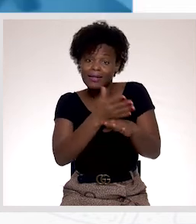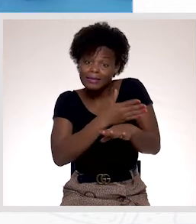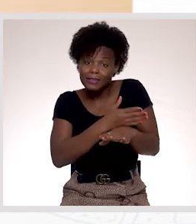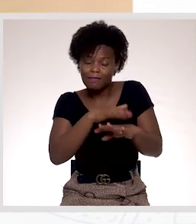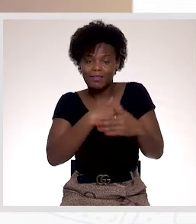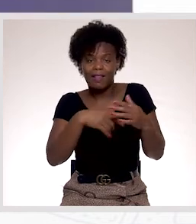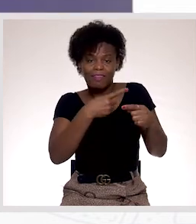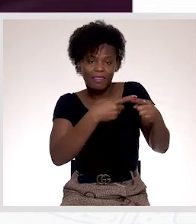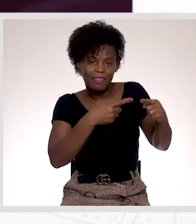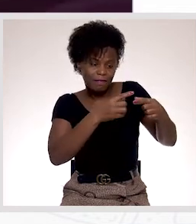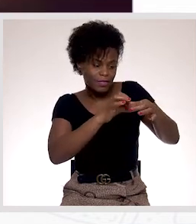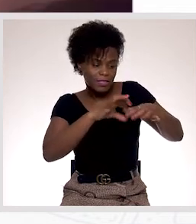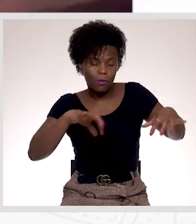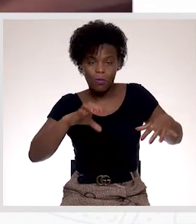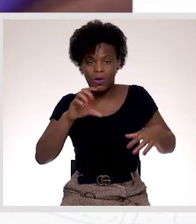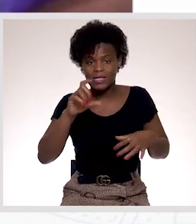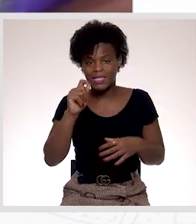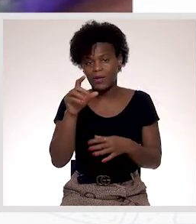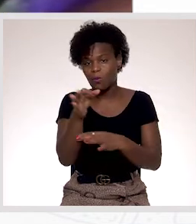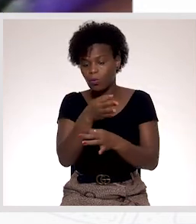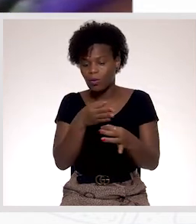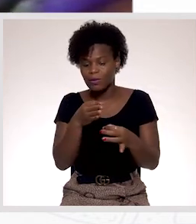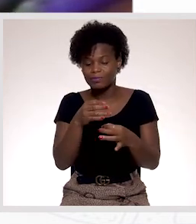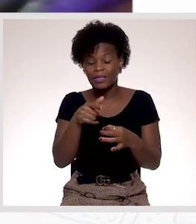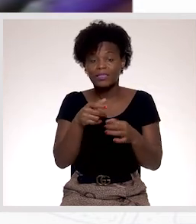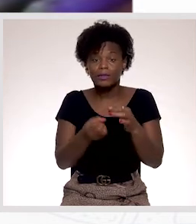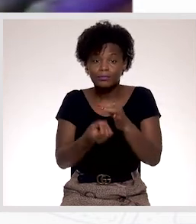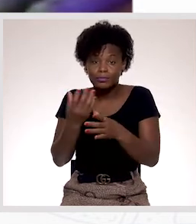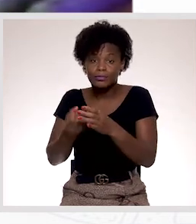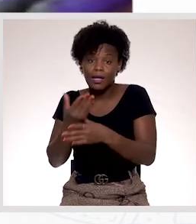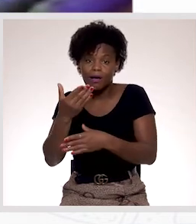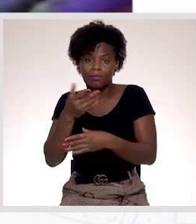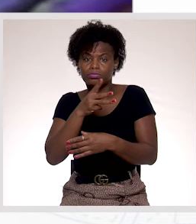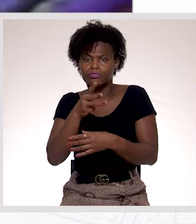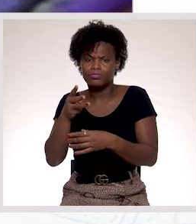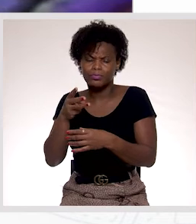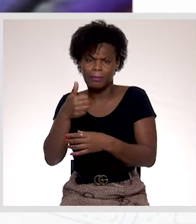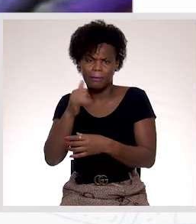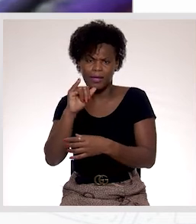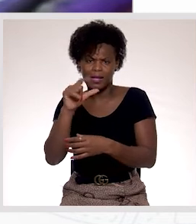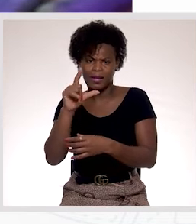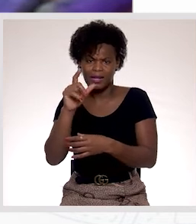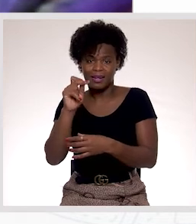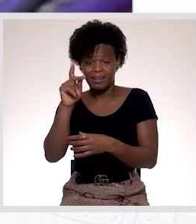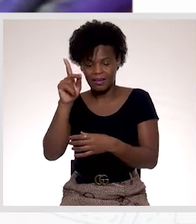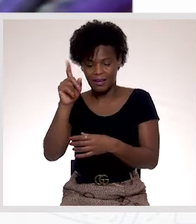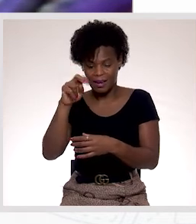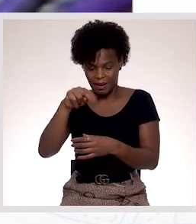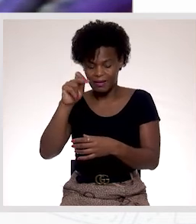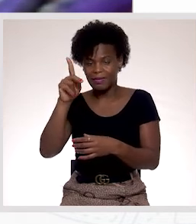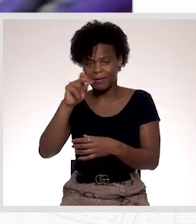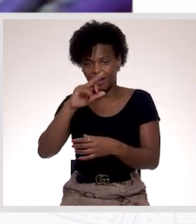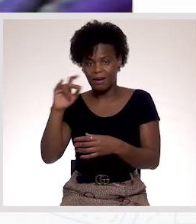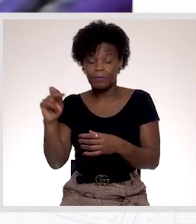celular. Células procarióticas que se reproduzem por fissão binária contam com rápido e preciso processo de replicação